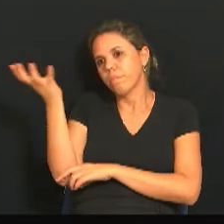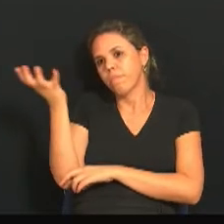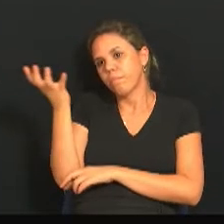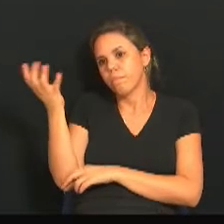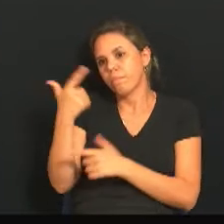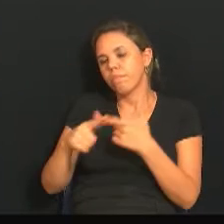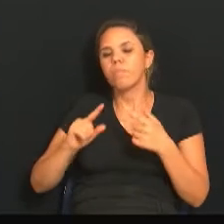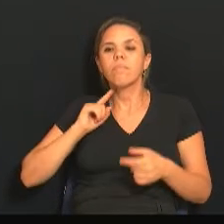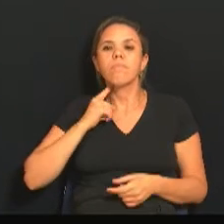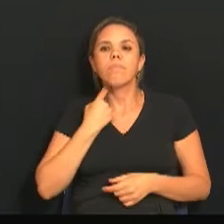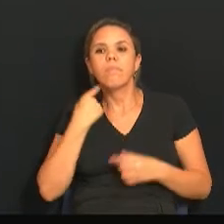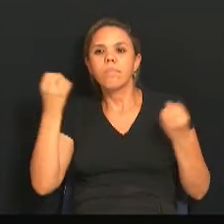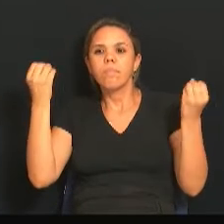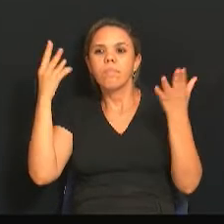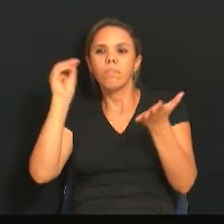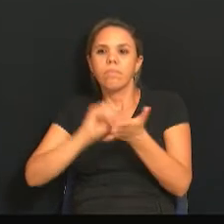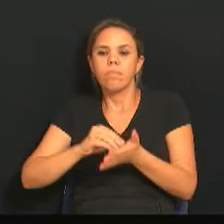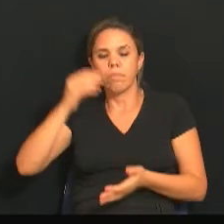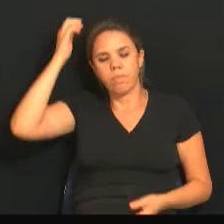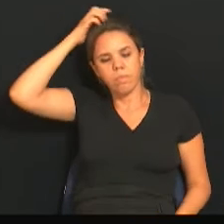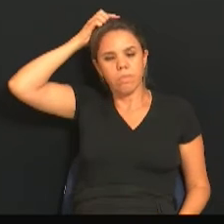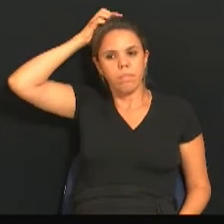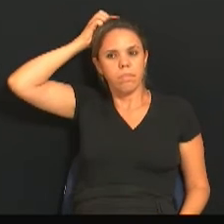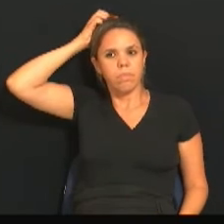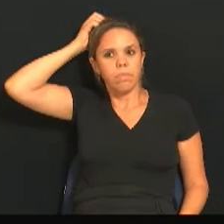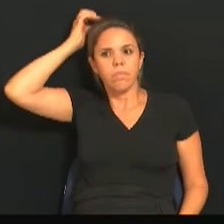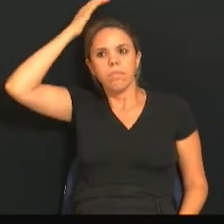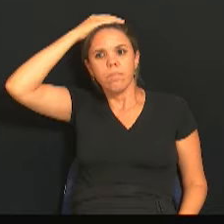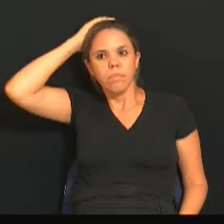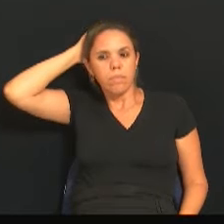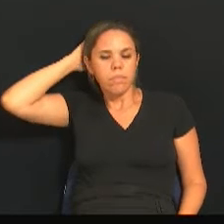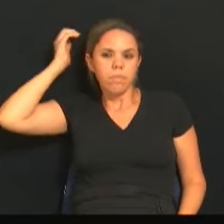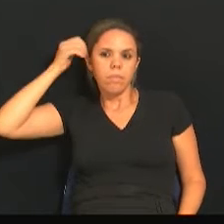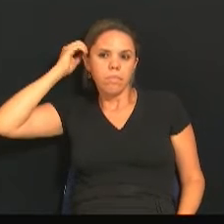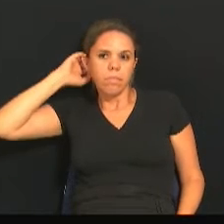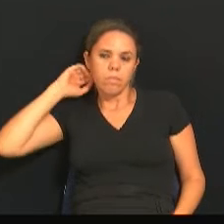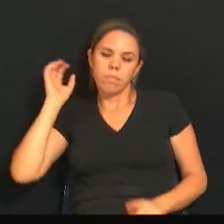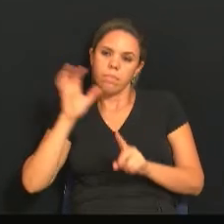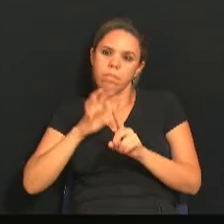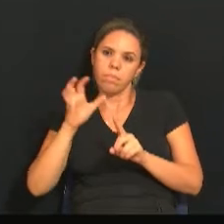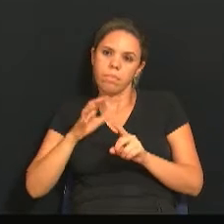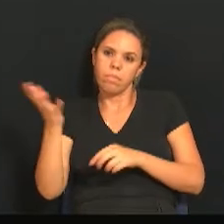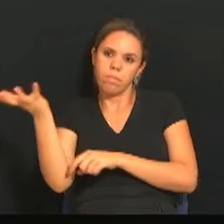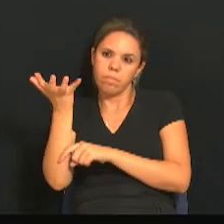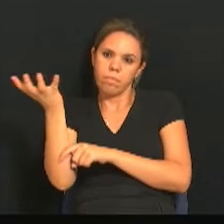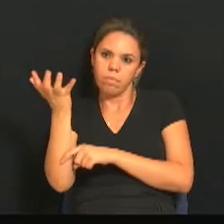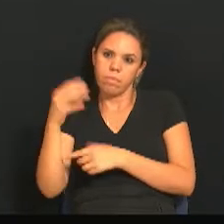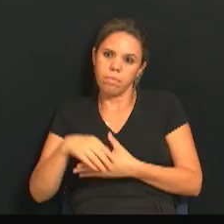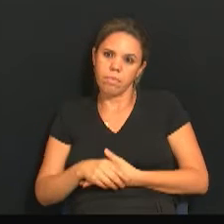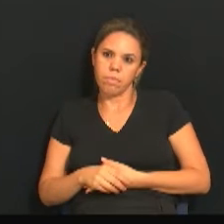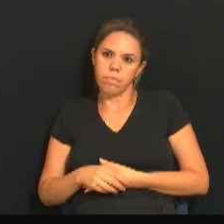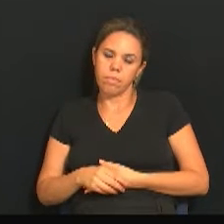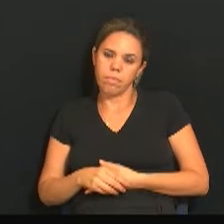da falta de iluminação, do assédio dos moradores de ruas, dos pedintes, da prostituição, do